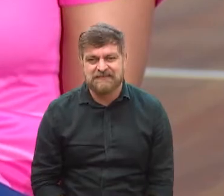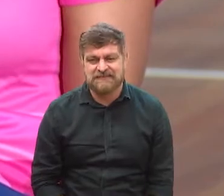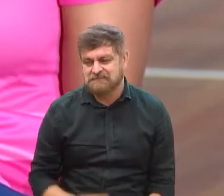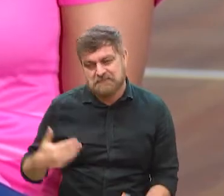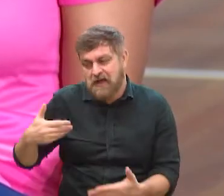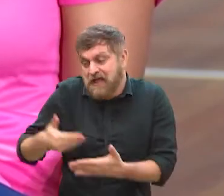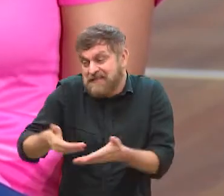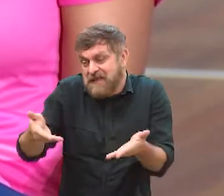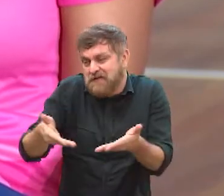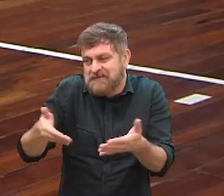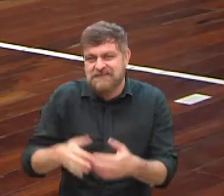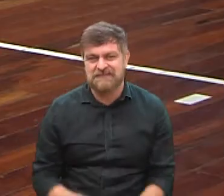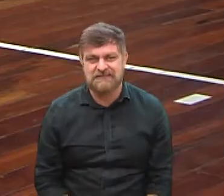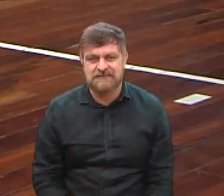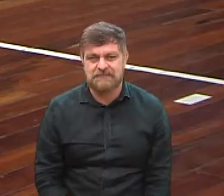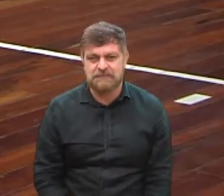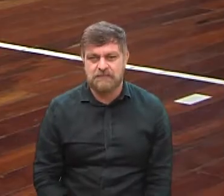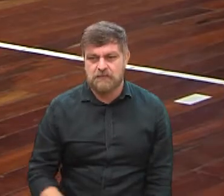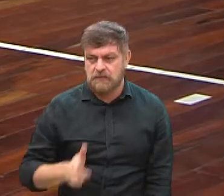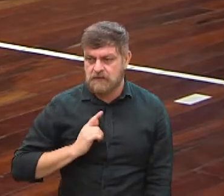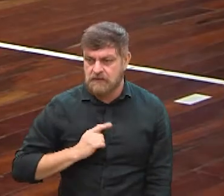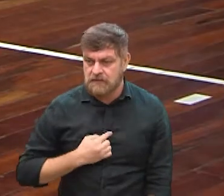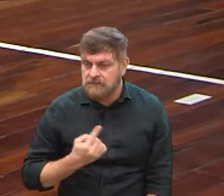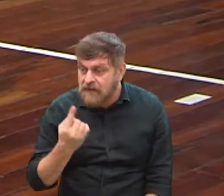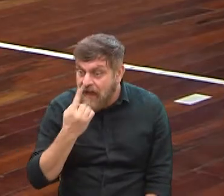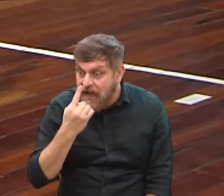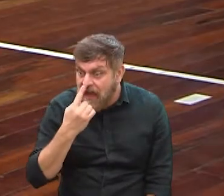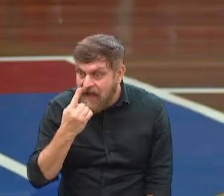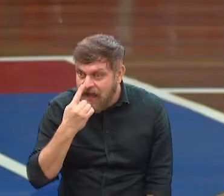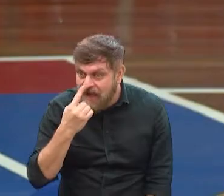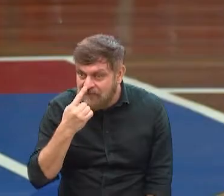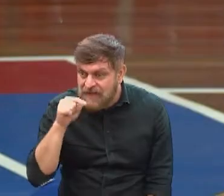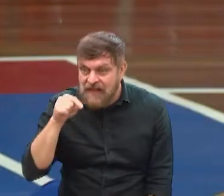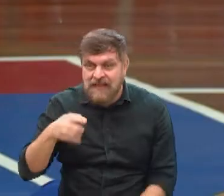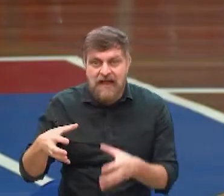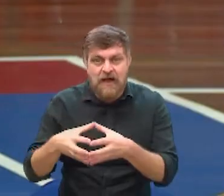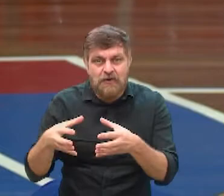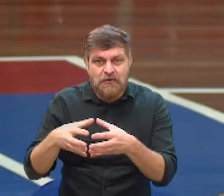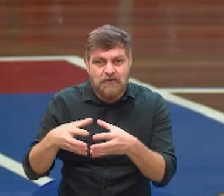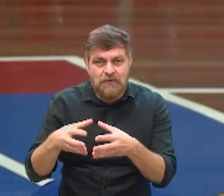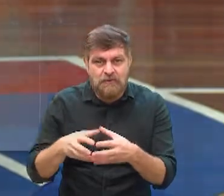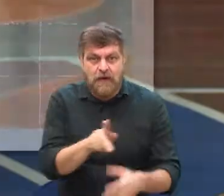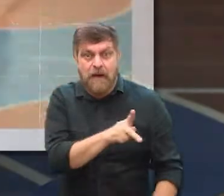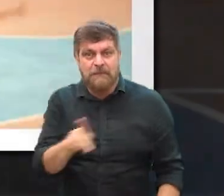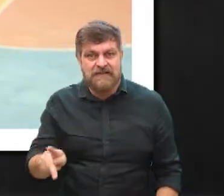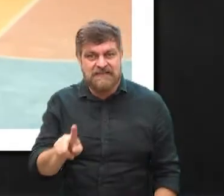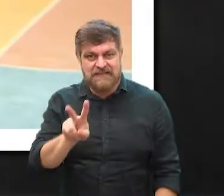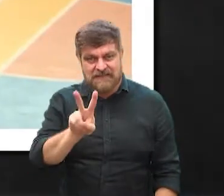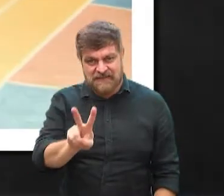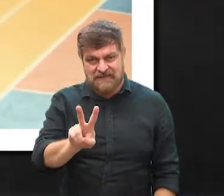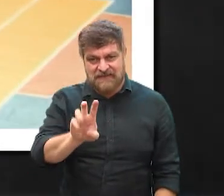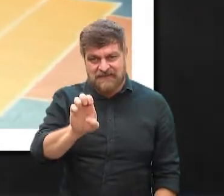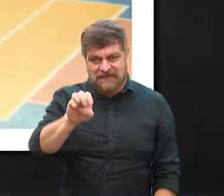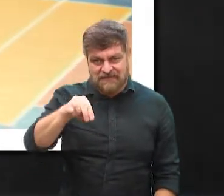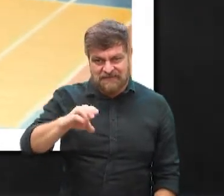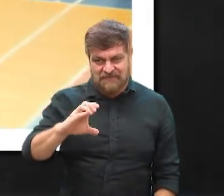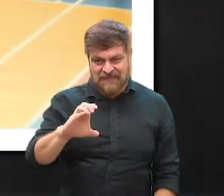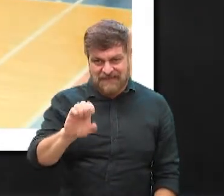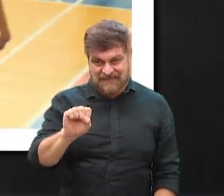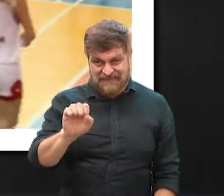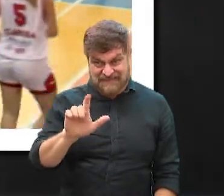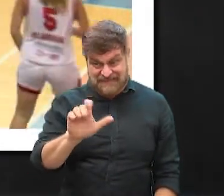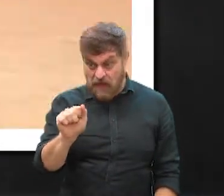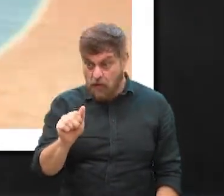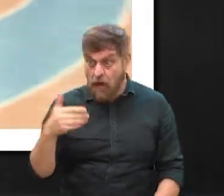aí estou aí até hoje. E você criou uma identificação forte com a equipe de Presidente Venceslau, porque você ficou durante 4 anos, até